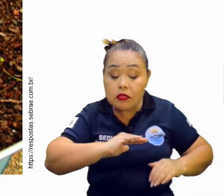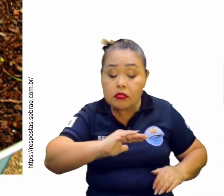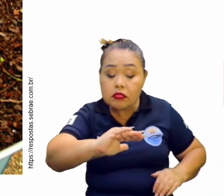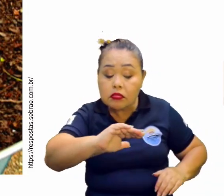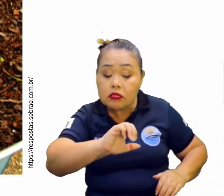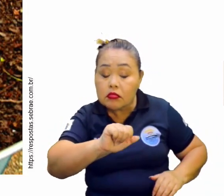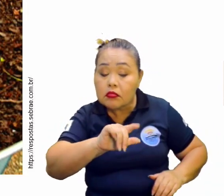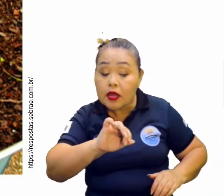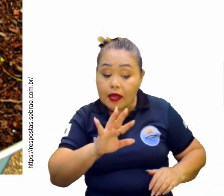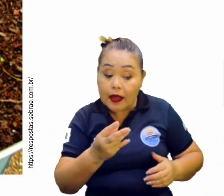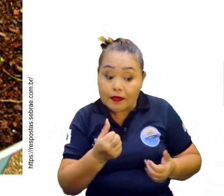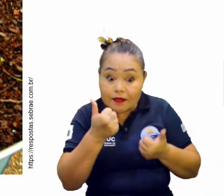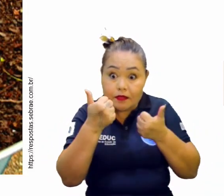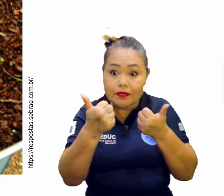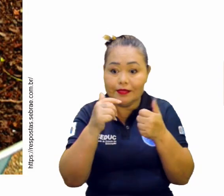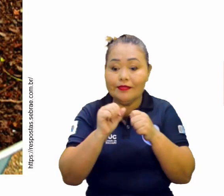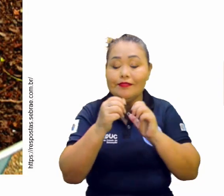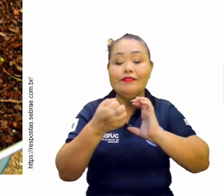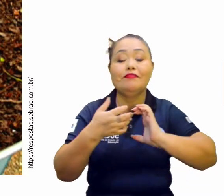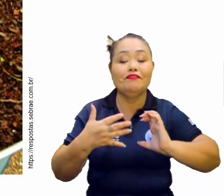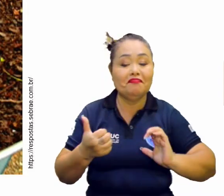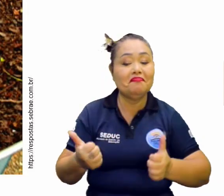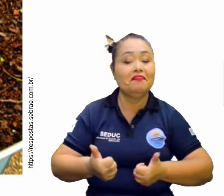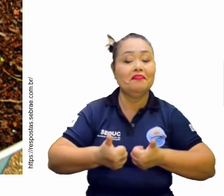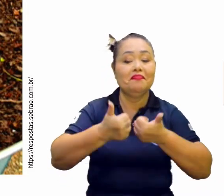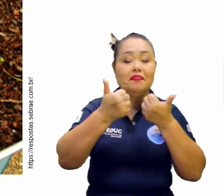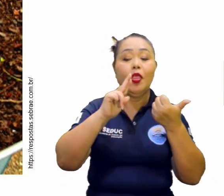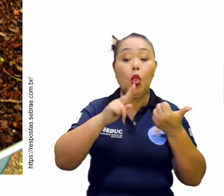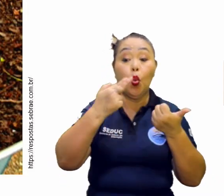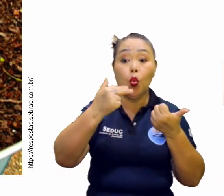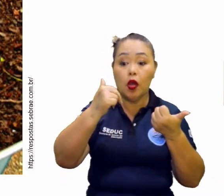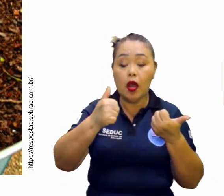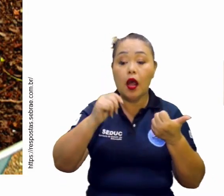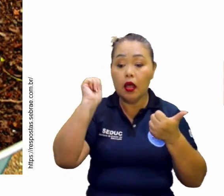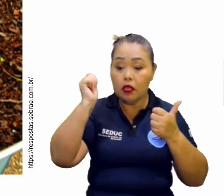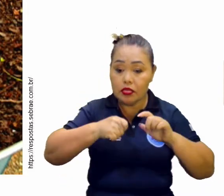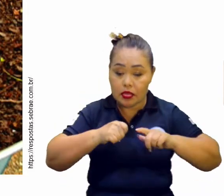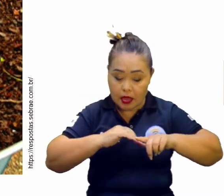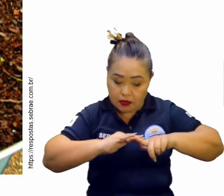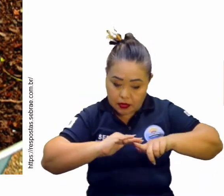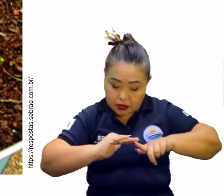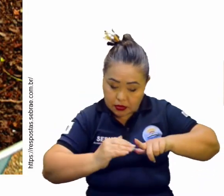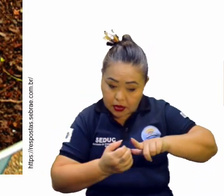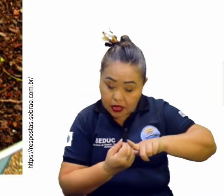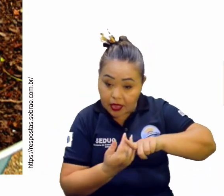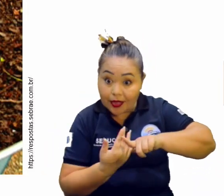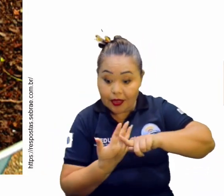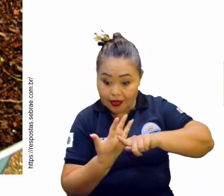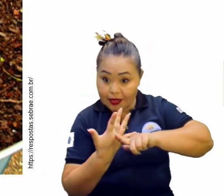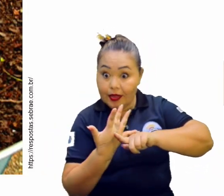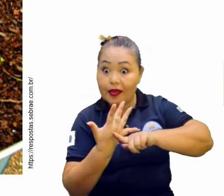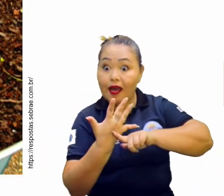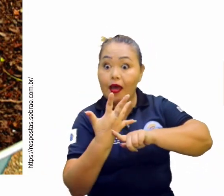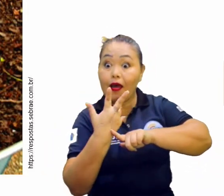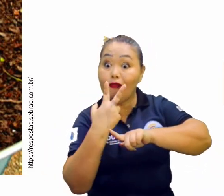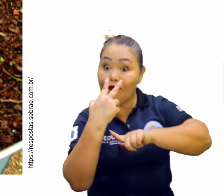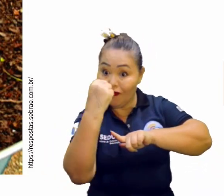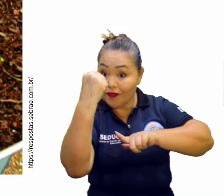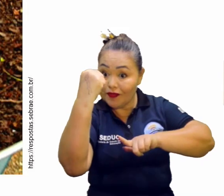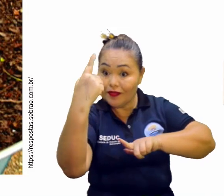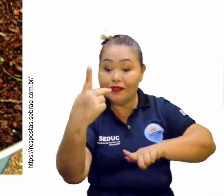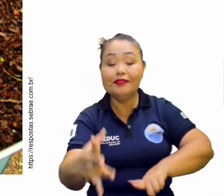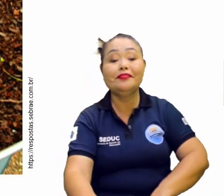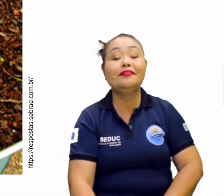com características e qualidades nutritivas para dar suporte ao desenvolvimento dos vegetais, né? Então, de